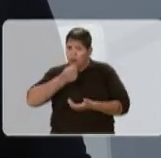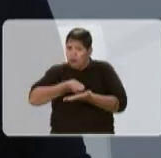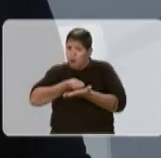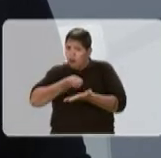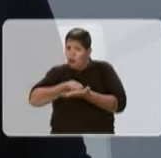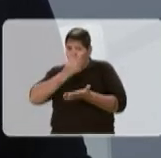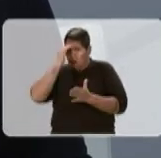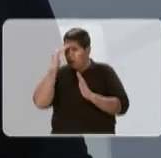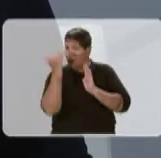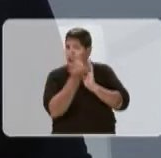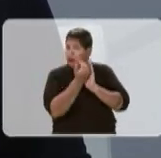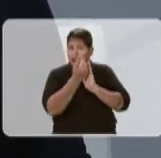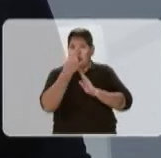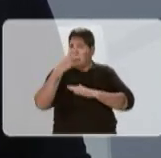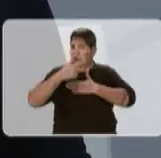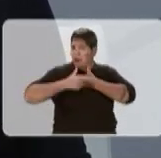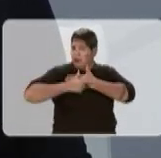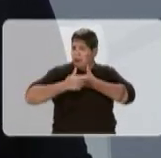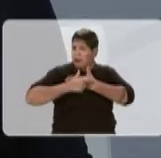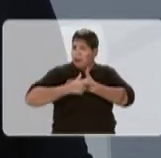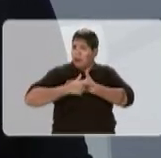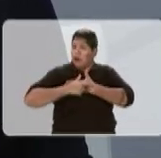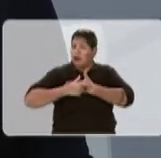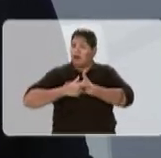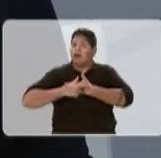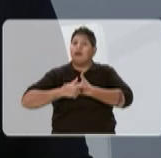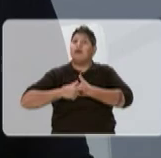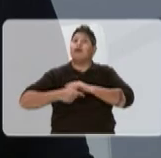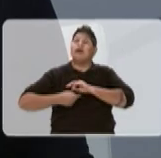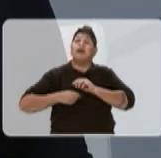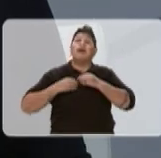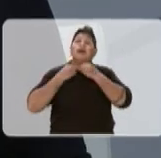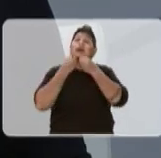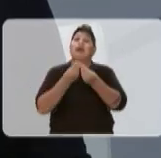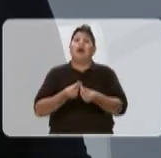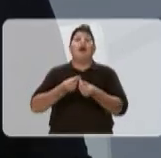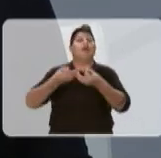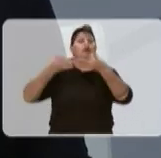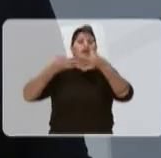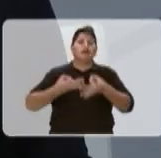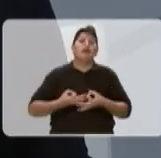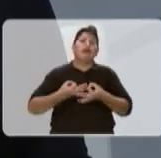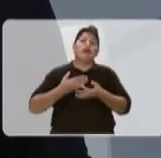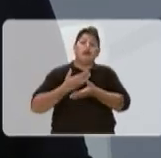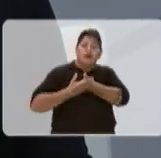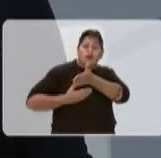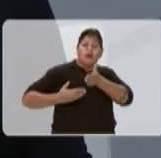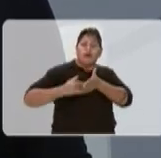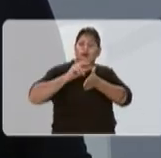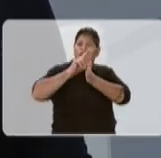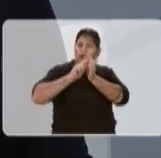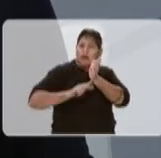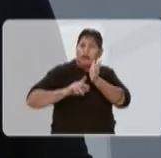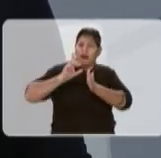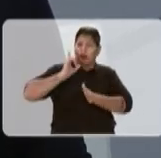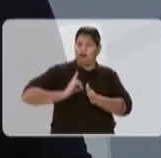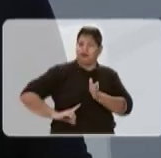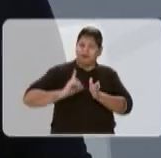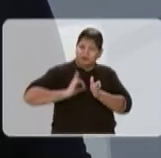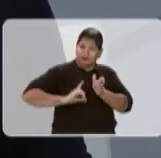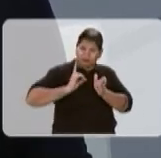precisa cumprir o seu papel e trazer dignamente toda